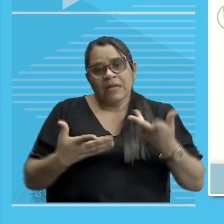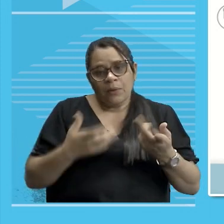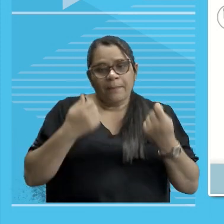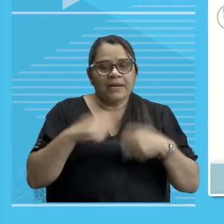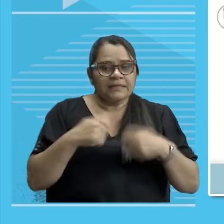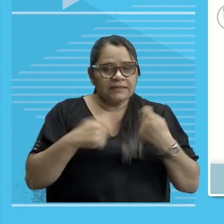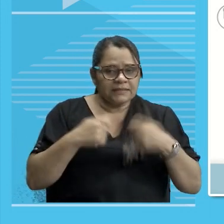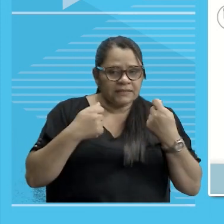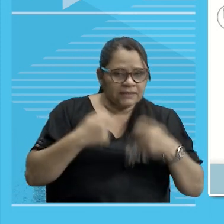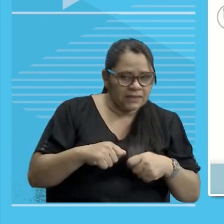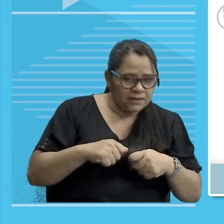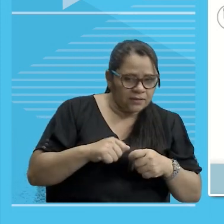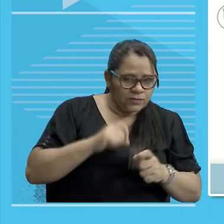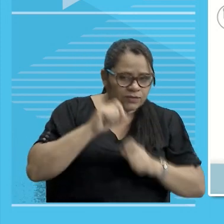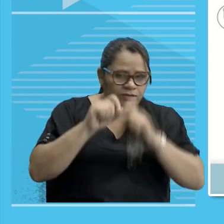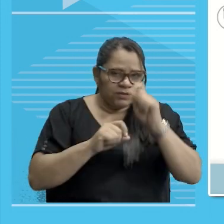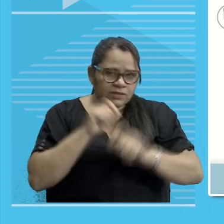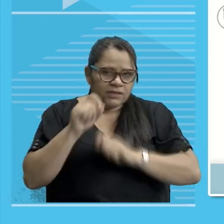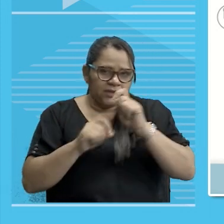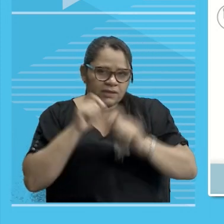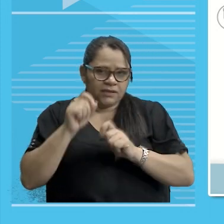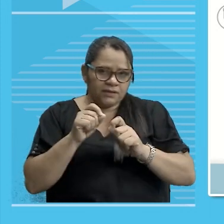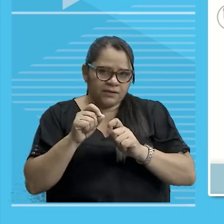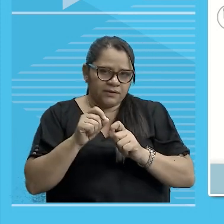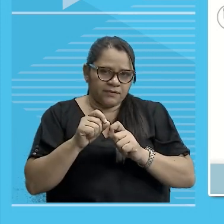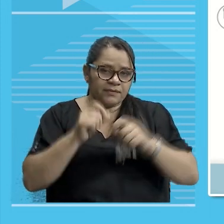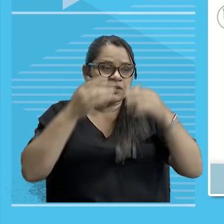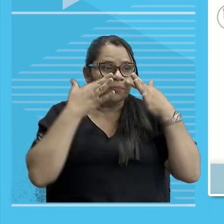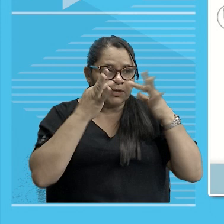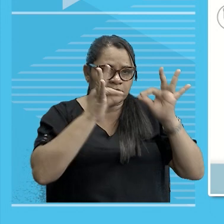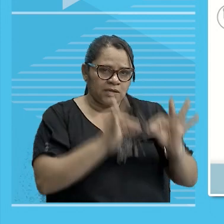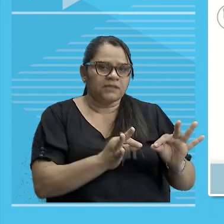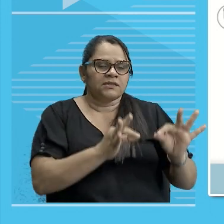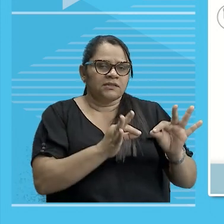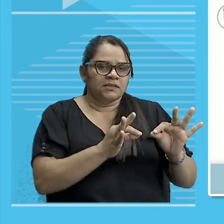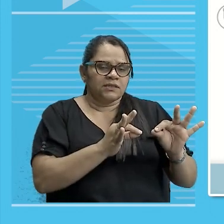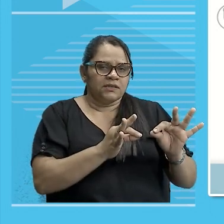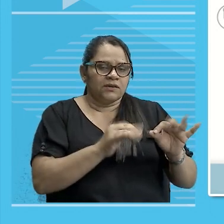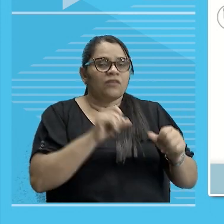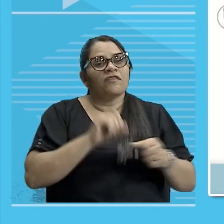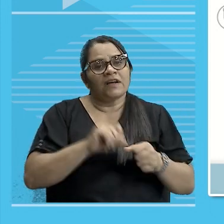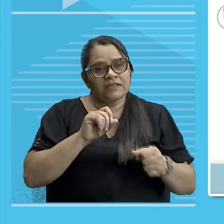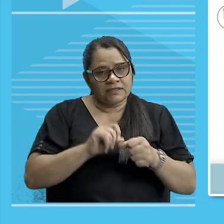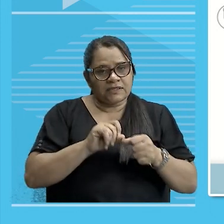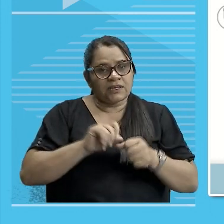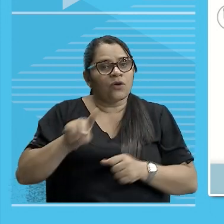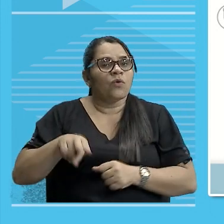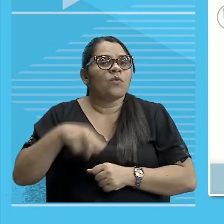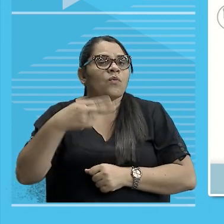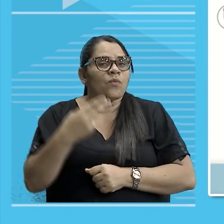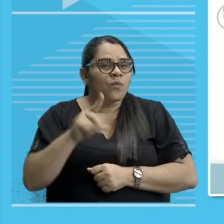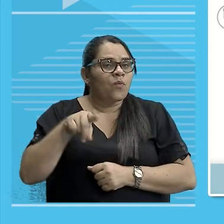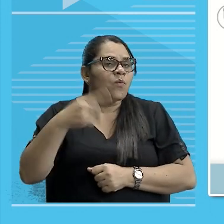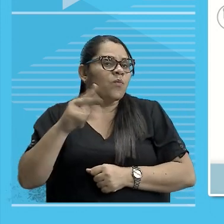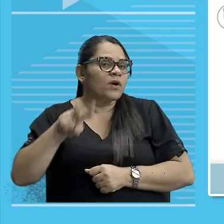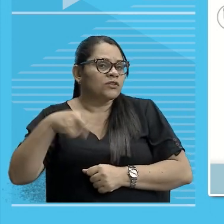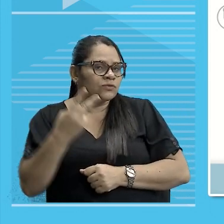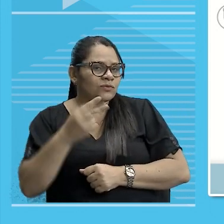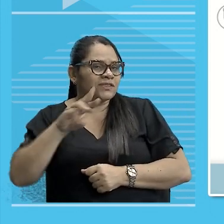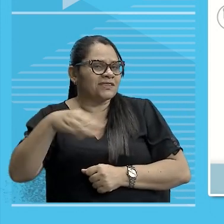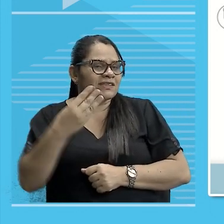é precisaríamos ter mais atenção fazer pelo menos umas duas três leituras